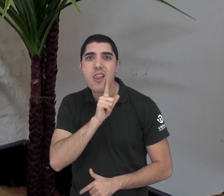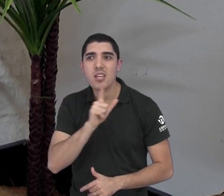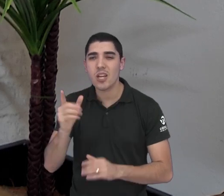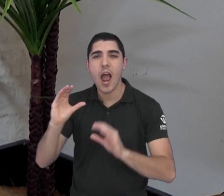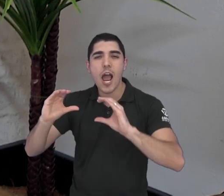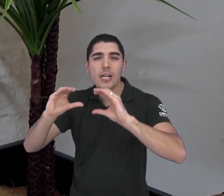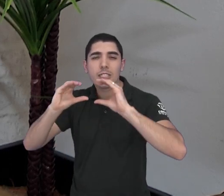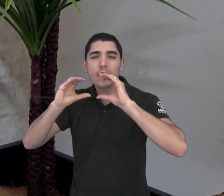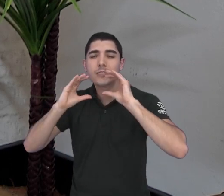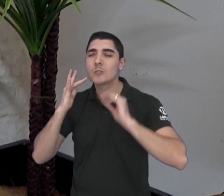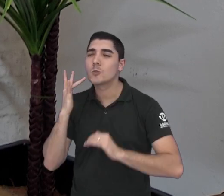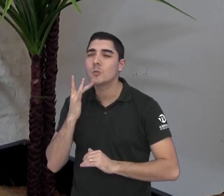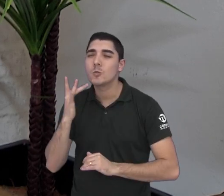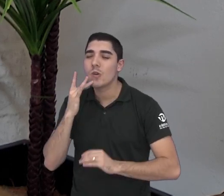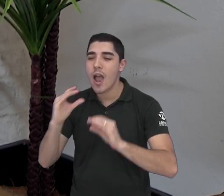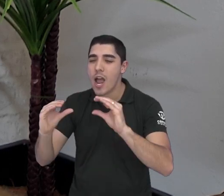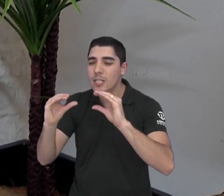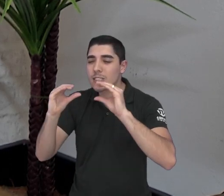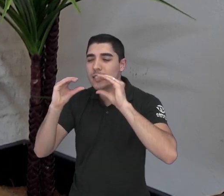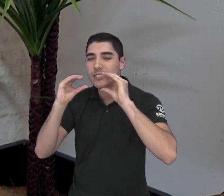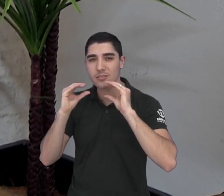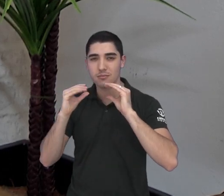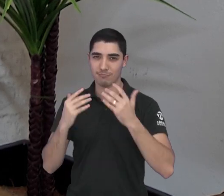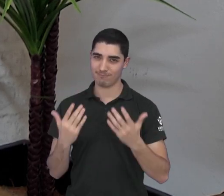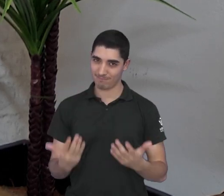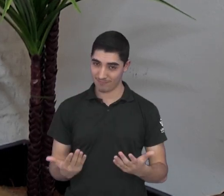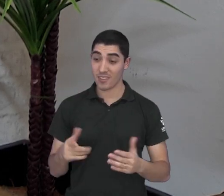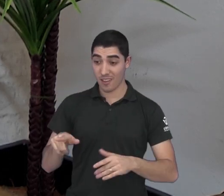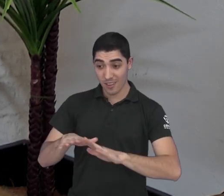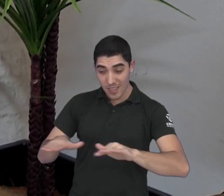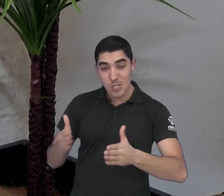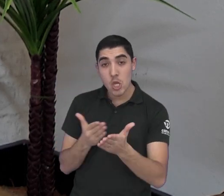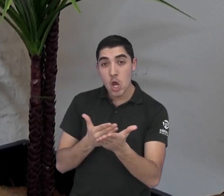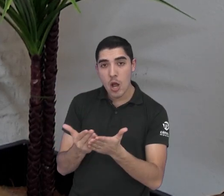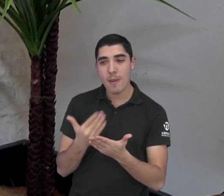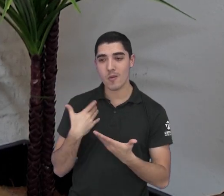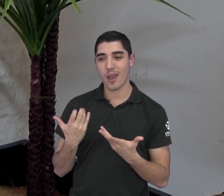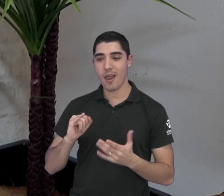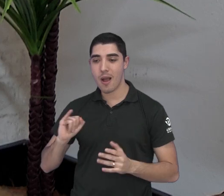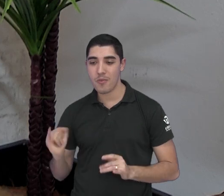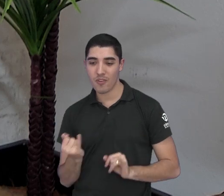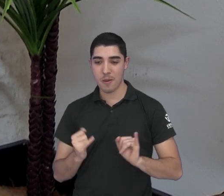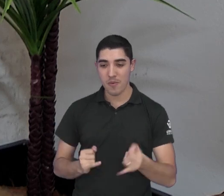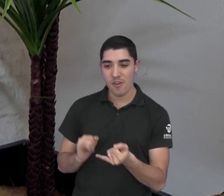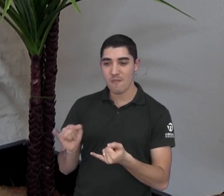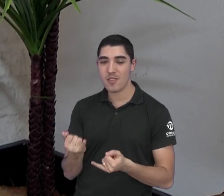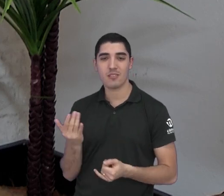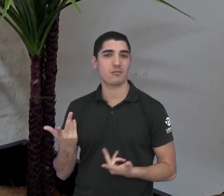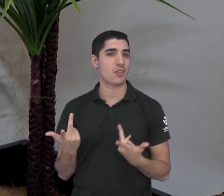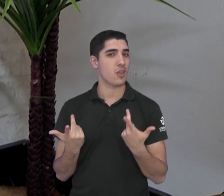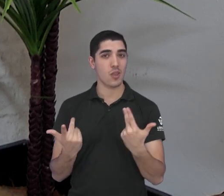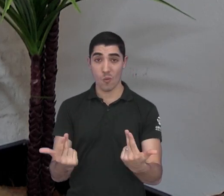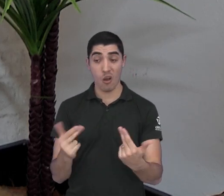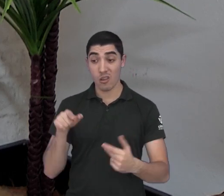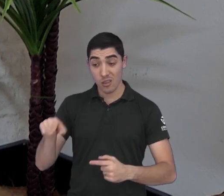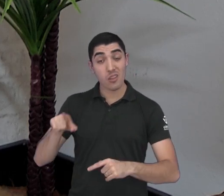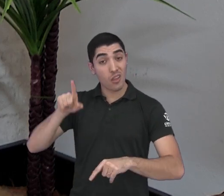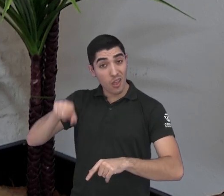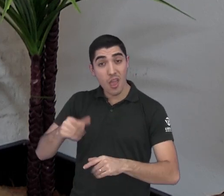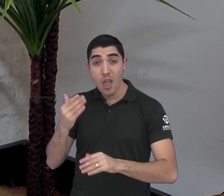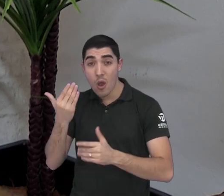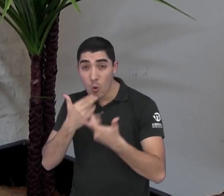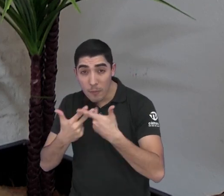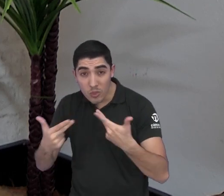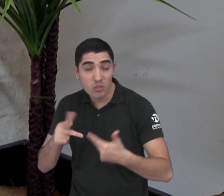lanche gostoso. Então, ela passa a querer usufruir, né? A querer consumir aquele produto. E, normalmente,